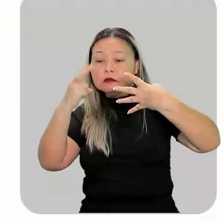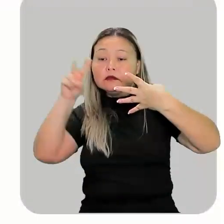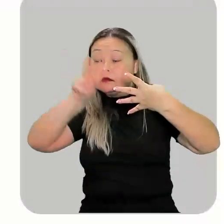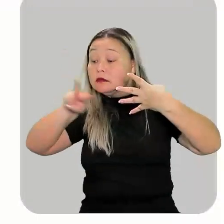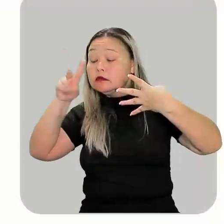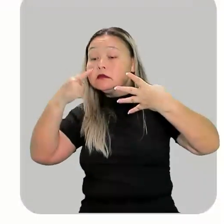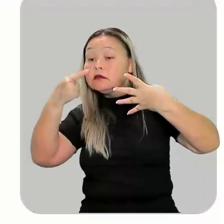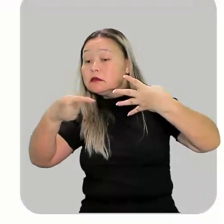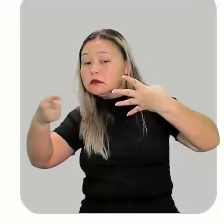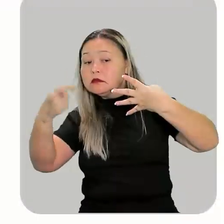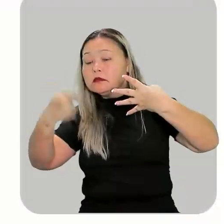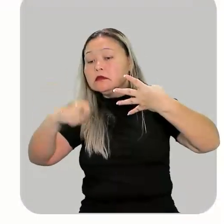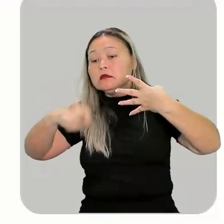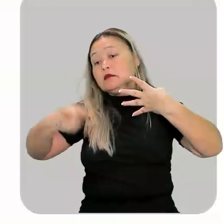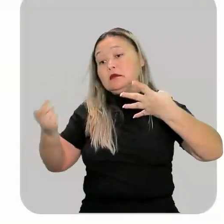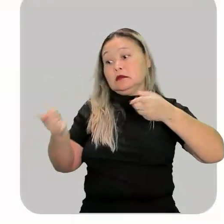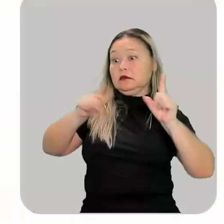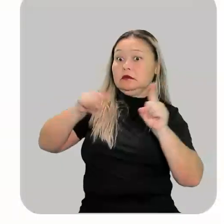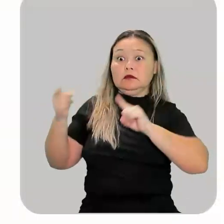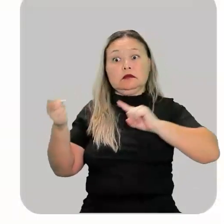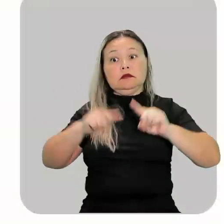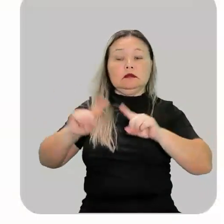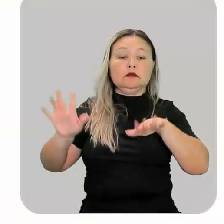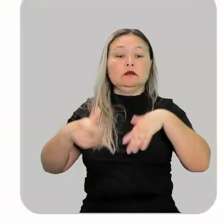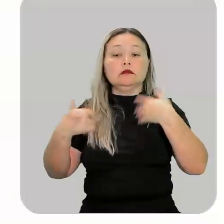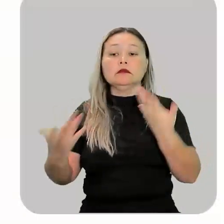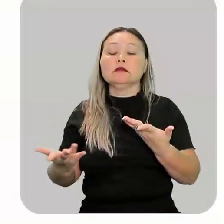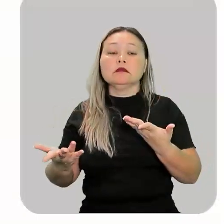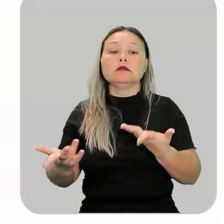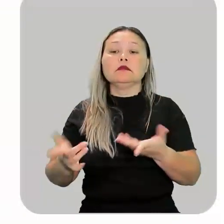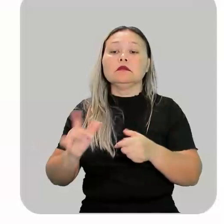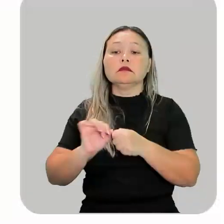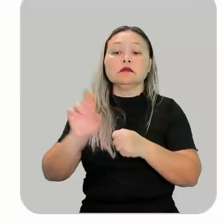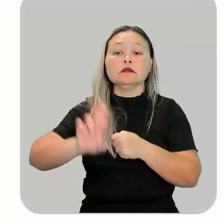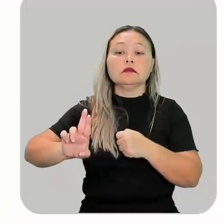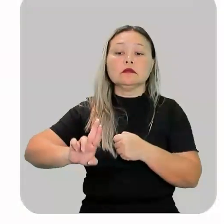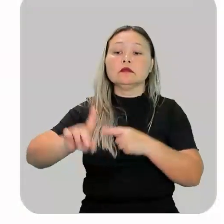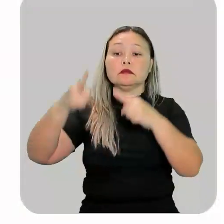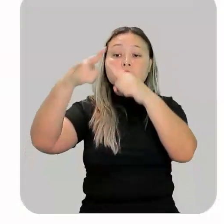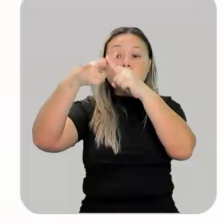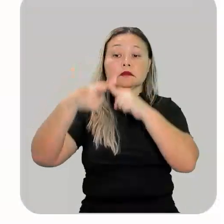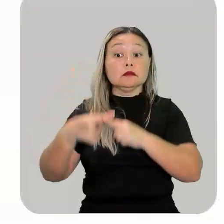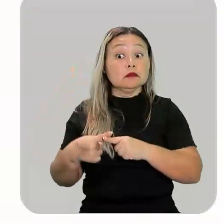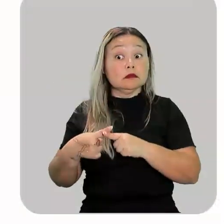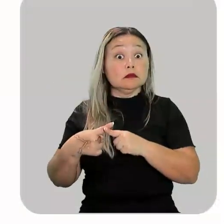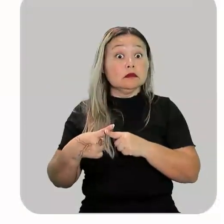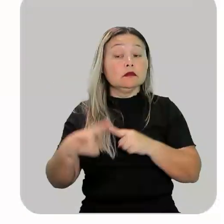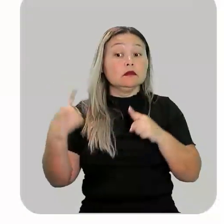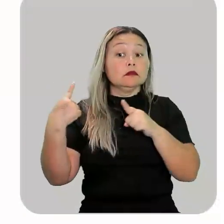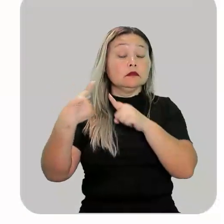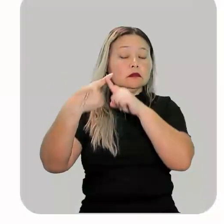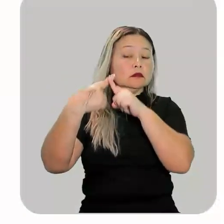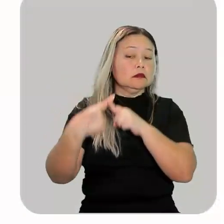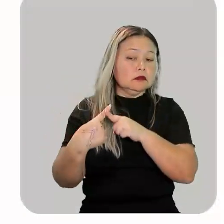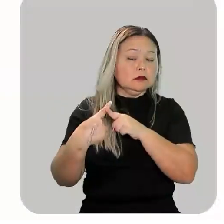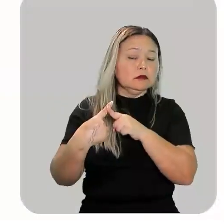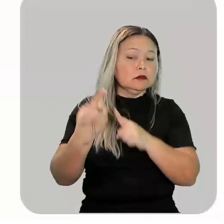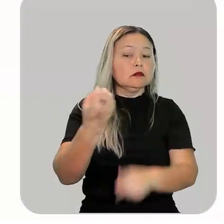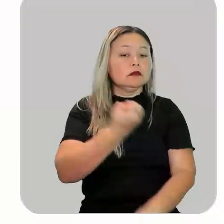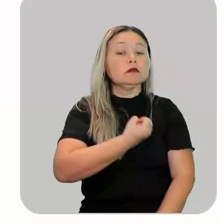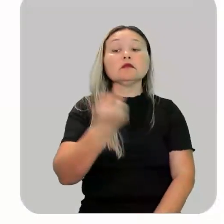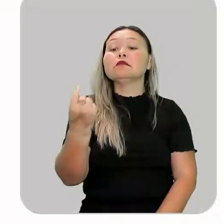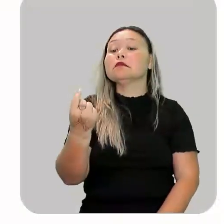imagem do lado, não precisa, tem que estar voltando, né? Isso. E aí a gente vai usar multiplicação. Por quem? Pelos valores,